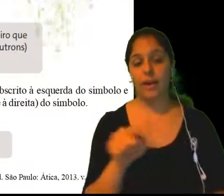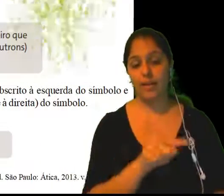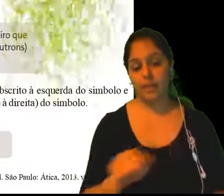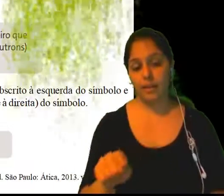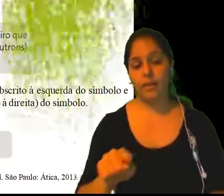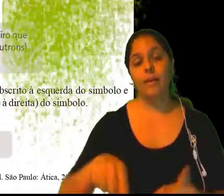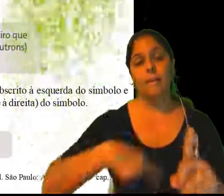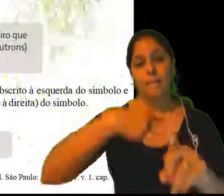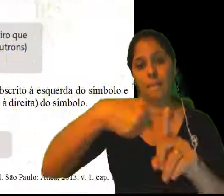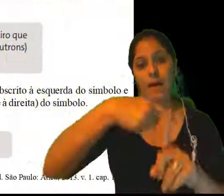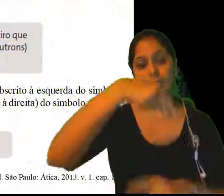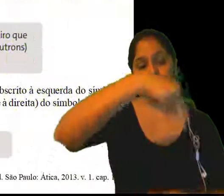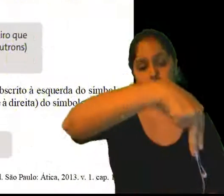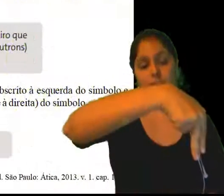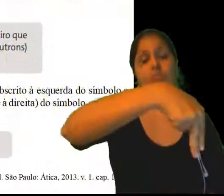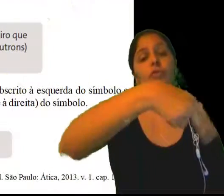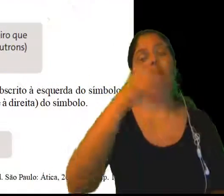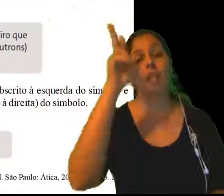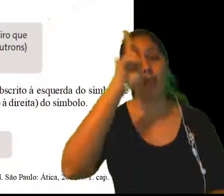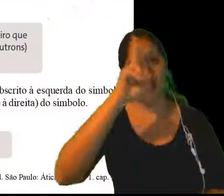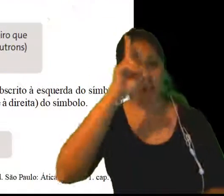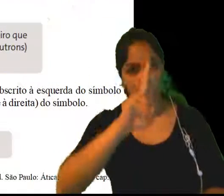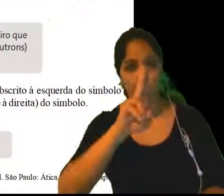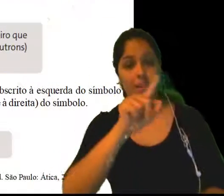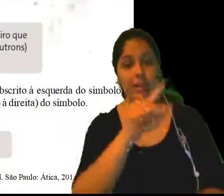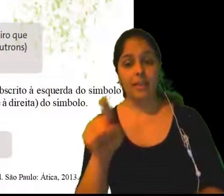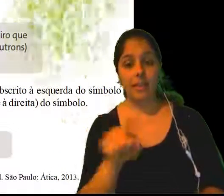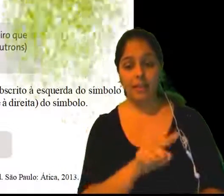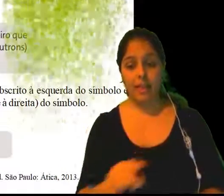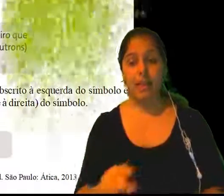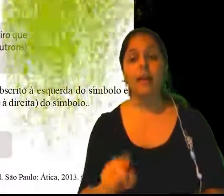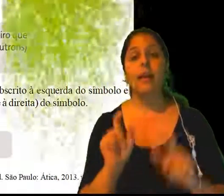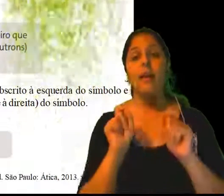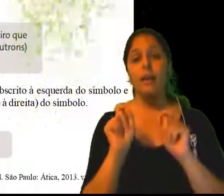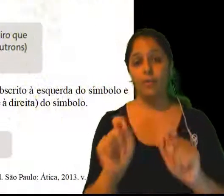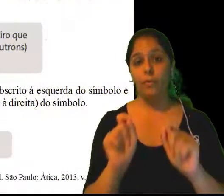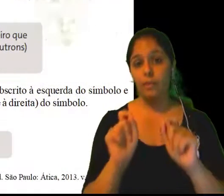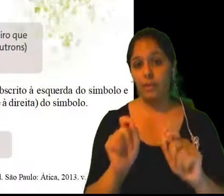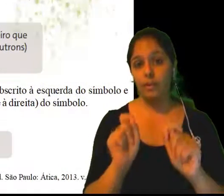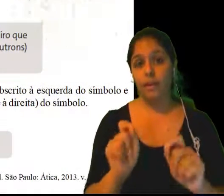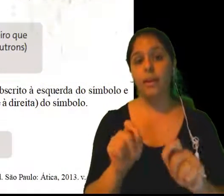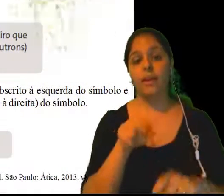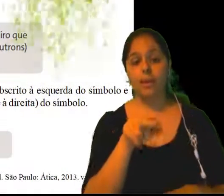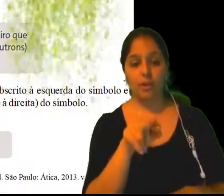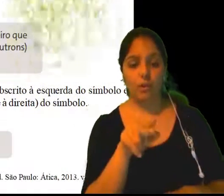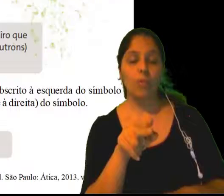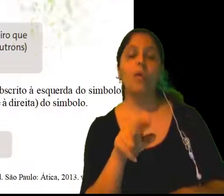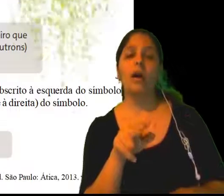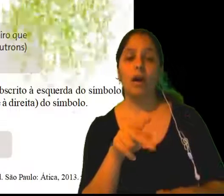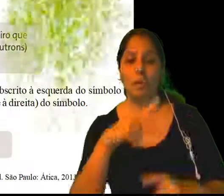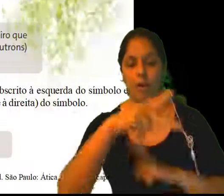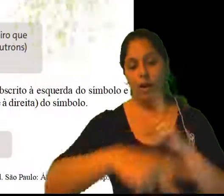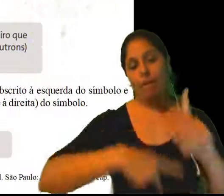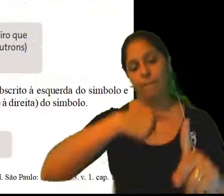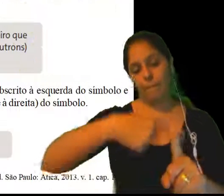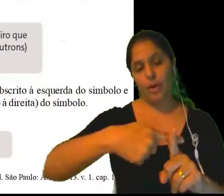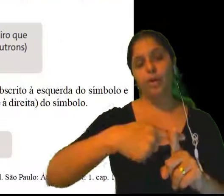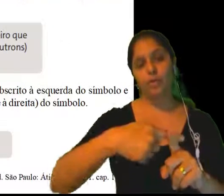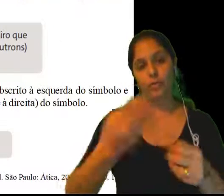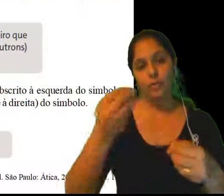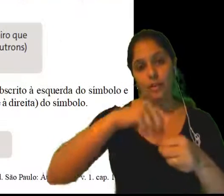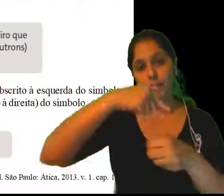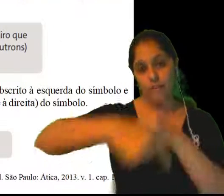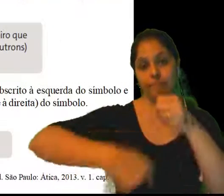ao número atômico mais nêutrons. Lembrando que o número atômico nada mais é do que o número de prótons do